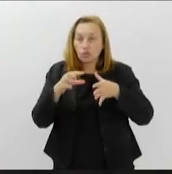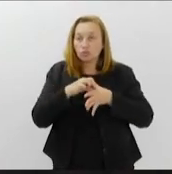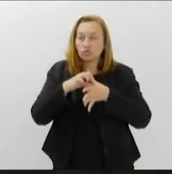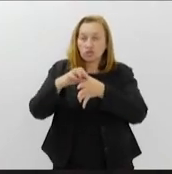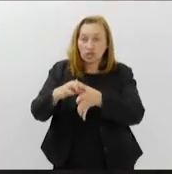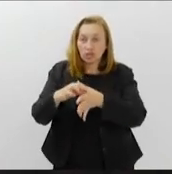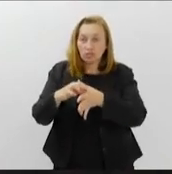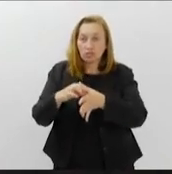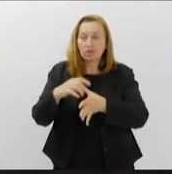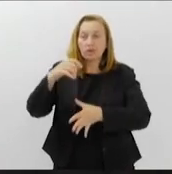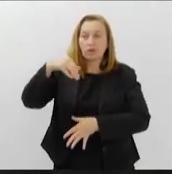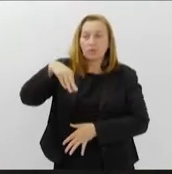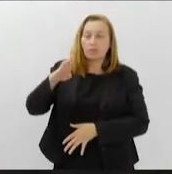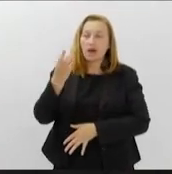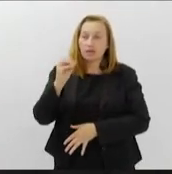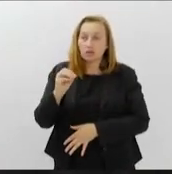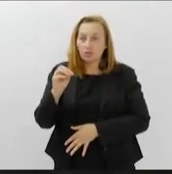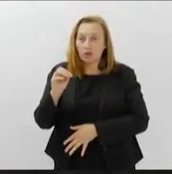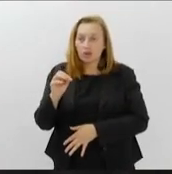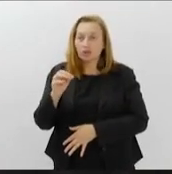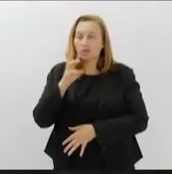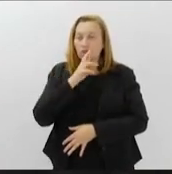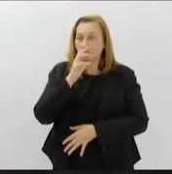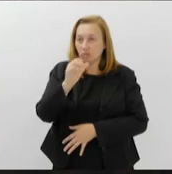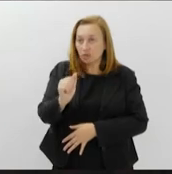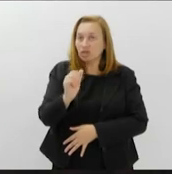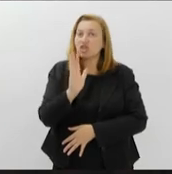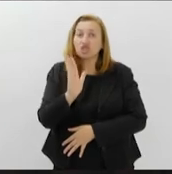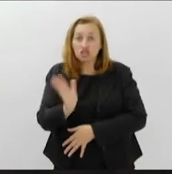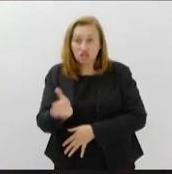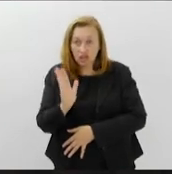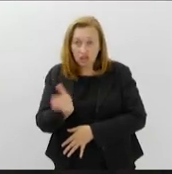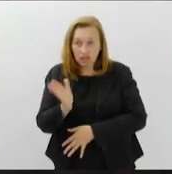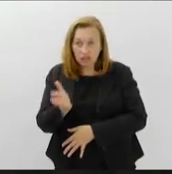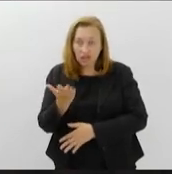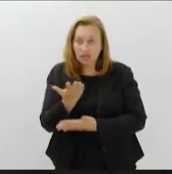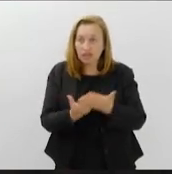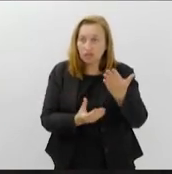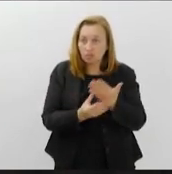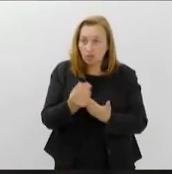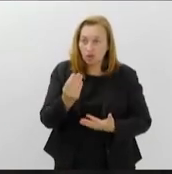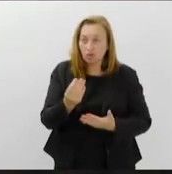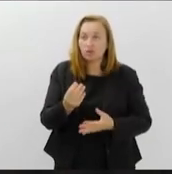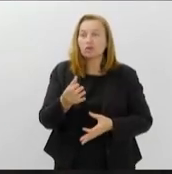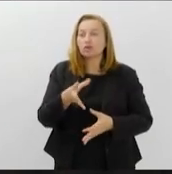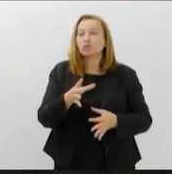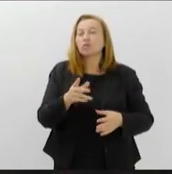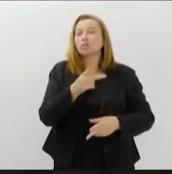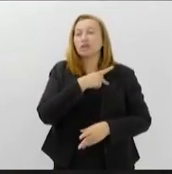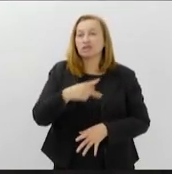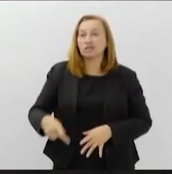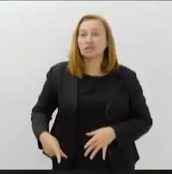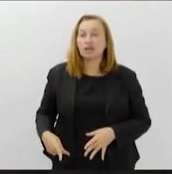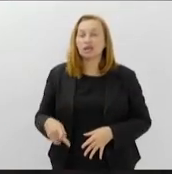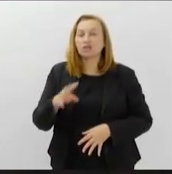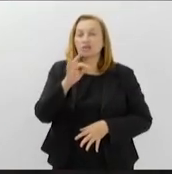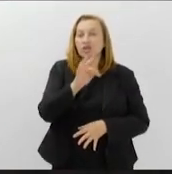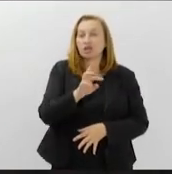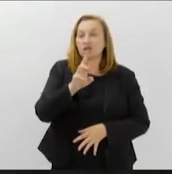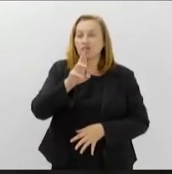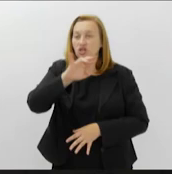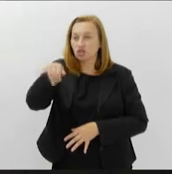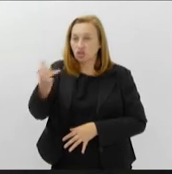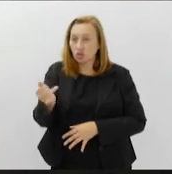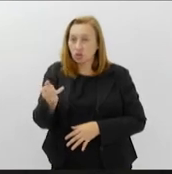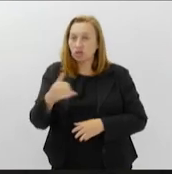Amorim, mas já está em posse do presidente do TJ toda a documentação referente ao caso de